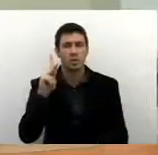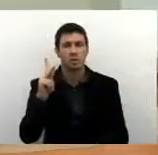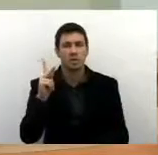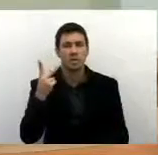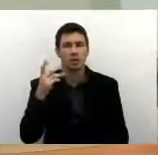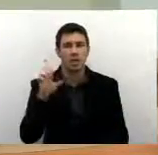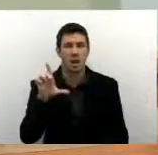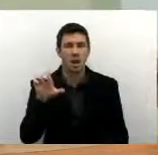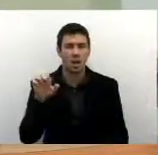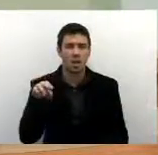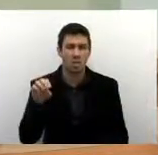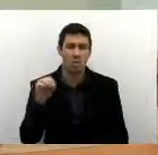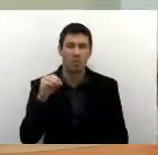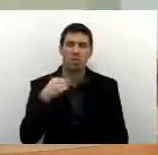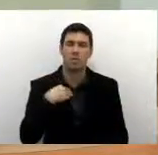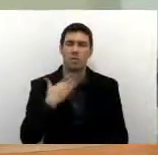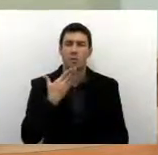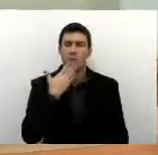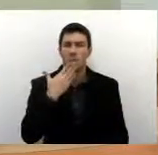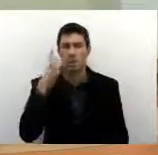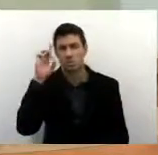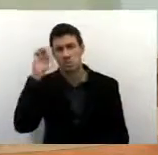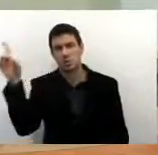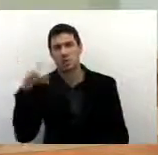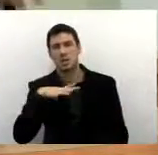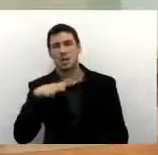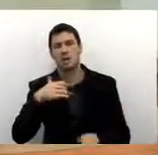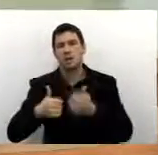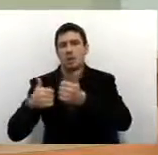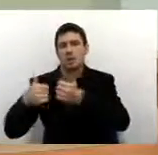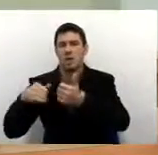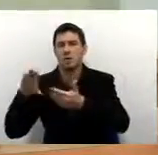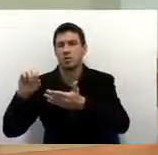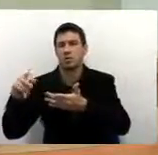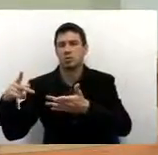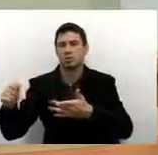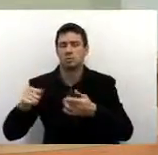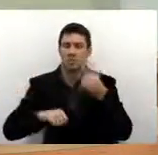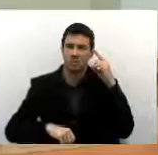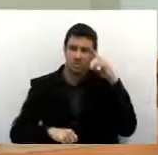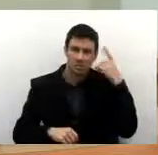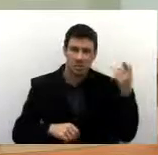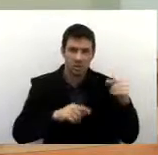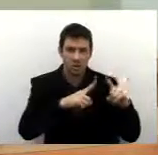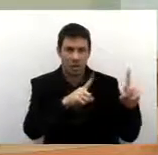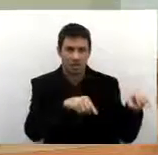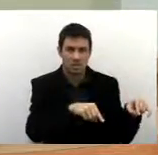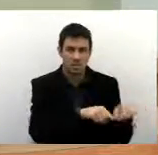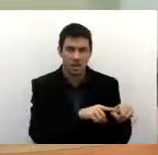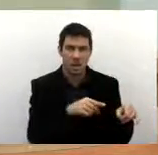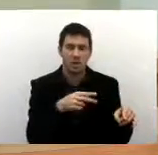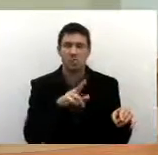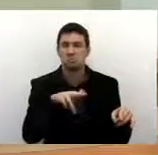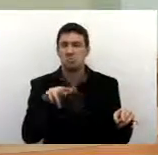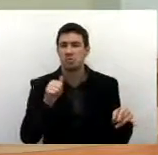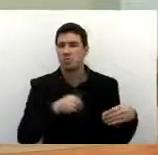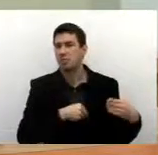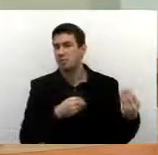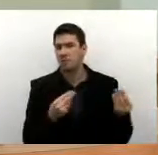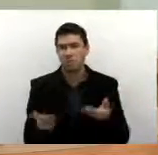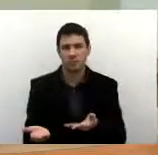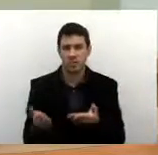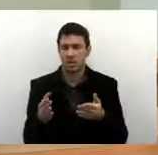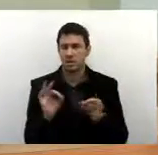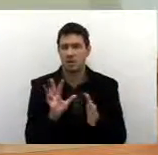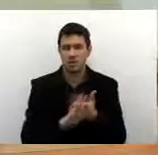dia está na Copa, um dia está na sala, um dia... e nunca vem para a gente. Então, é